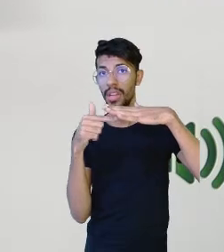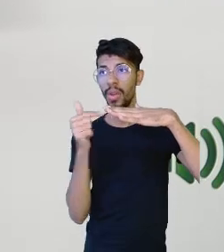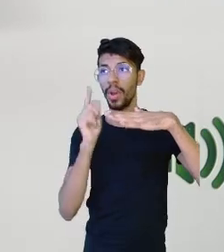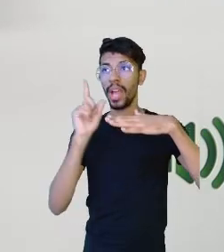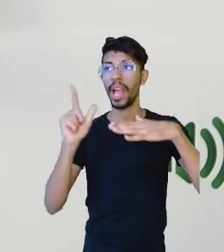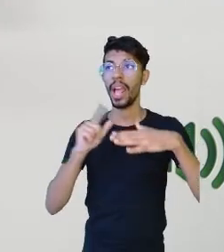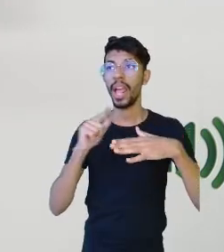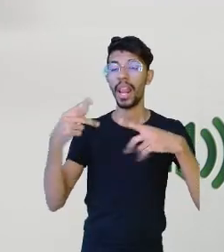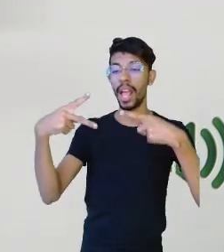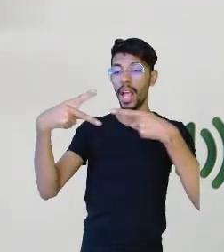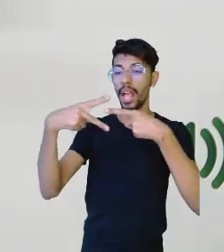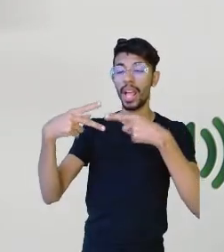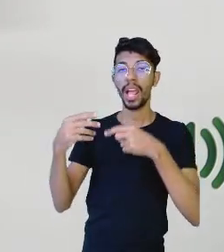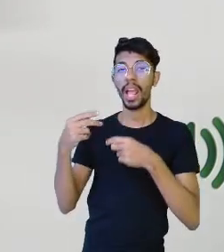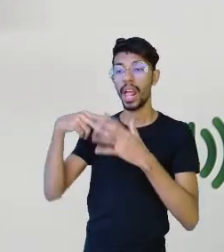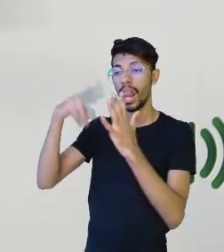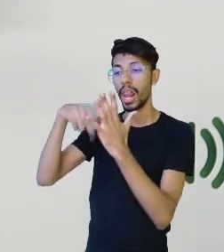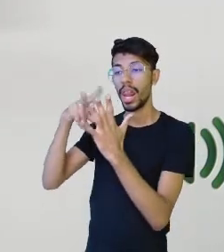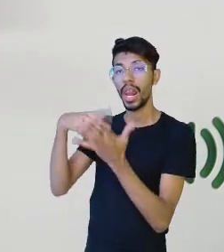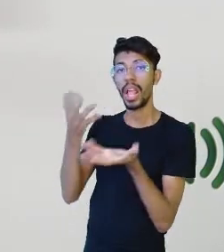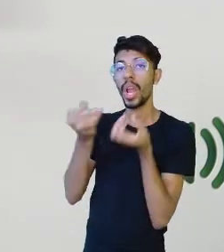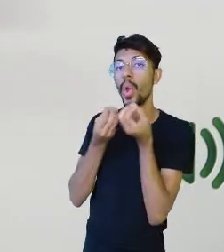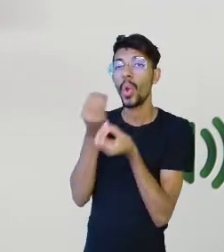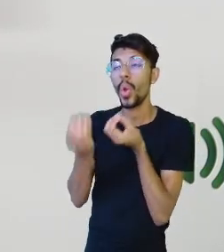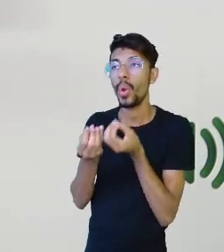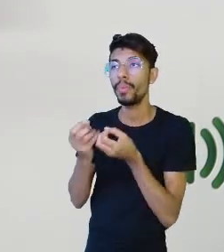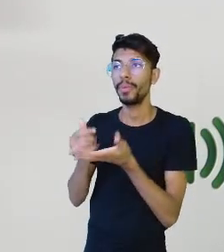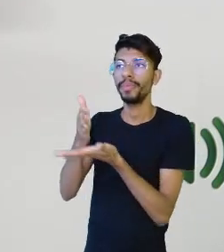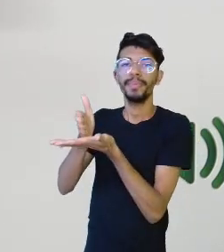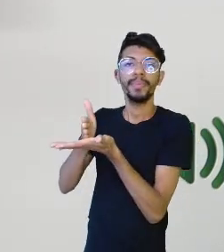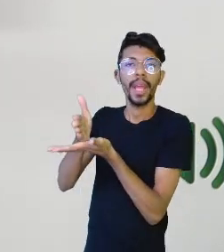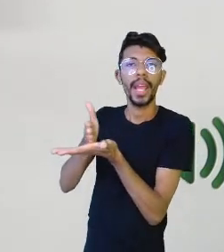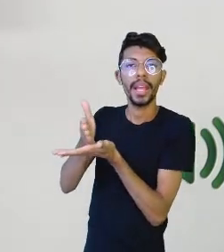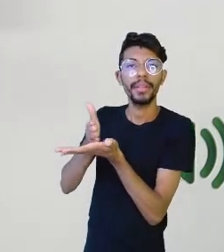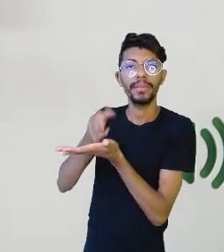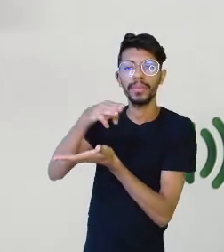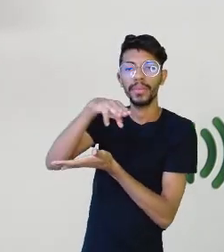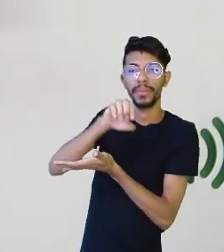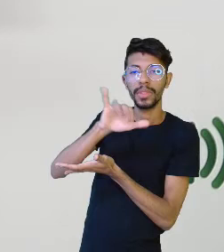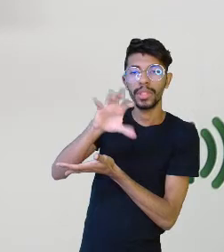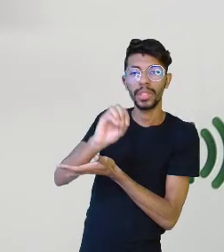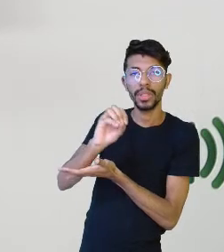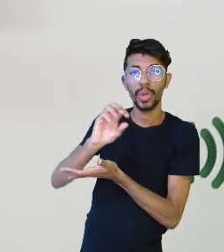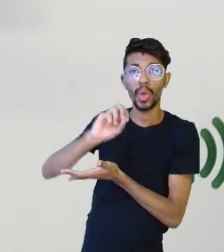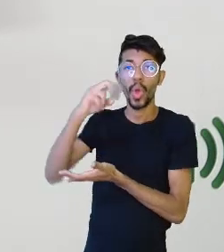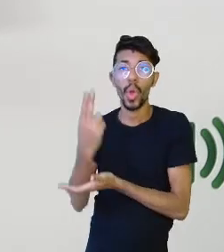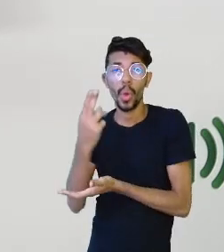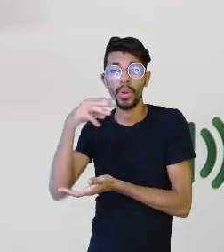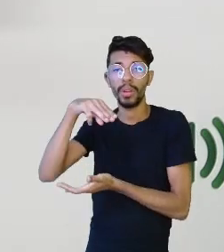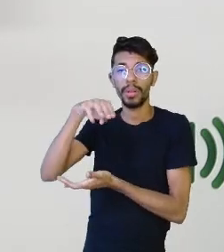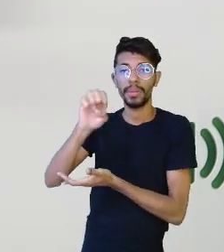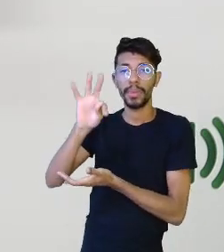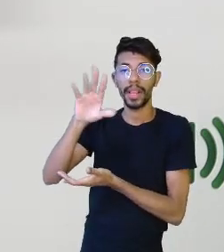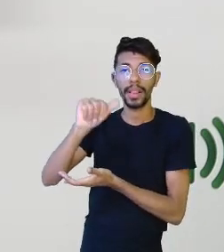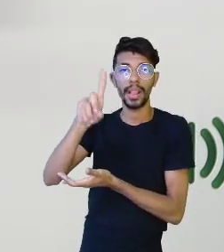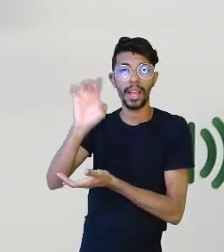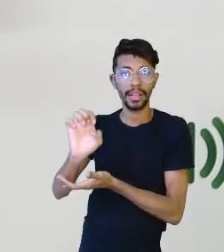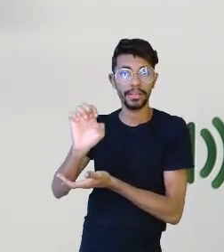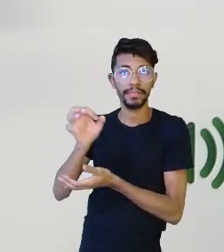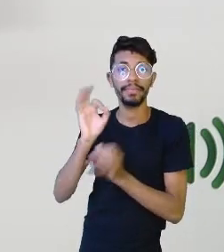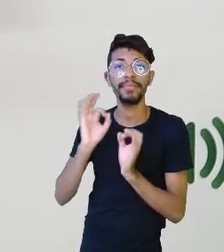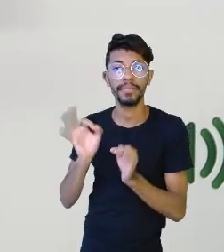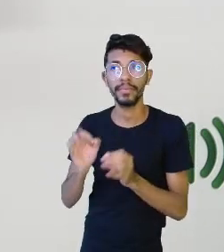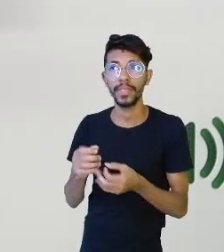lida como 1/2 ou metade. Você já entendeu isso aí, né?